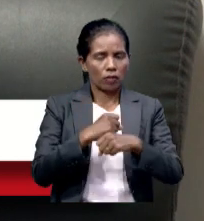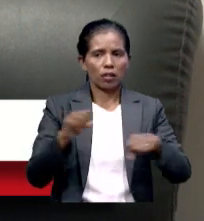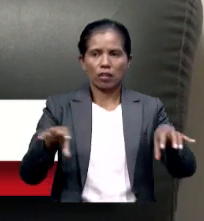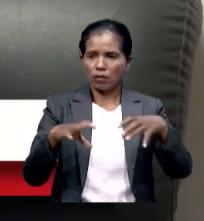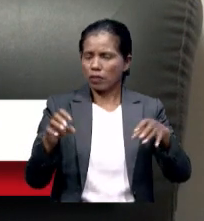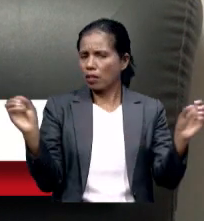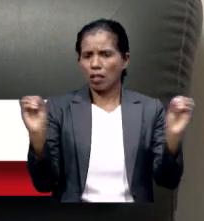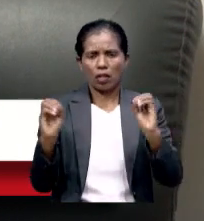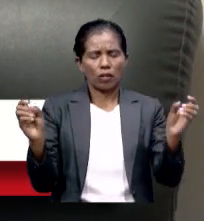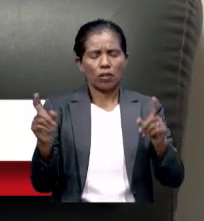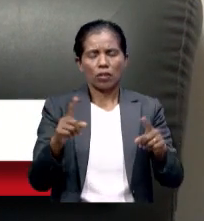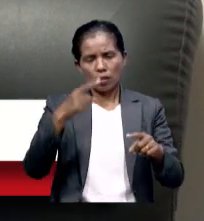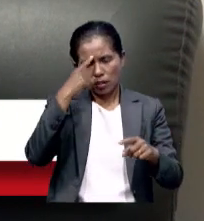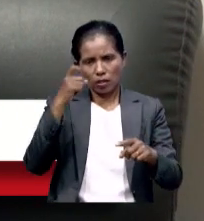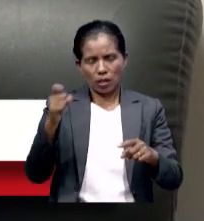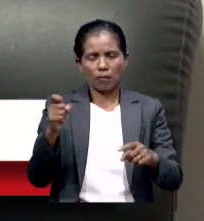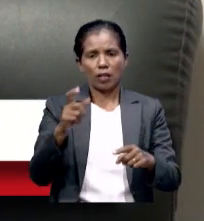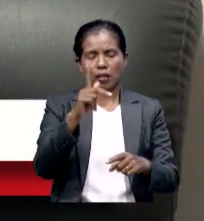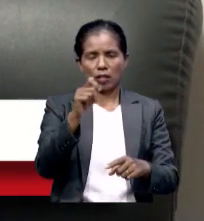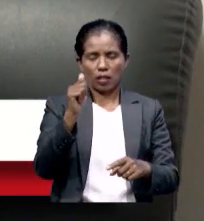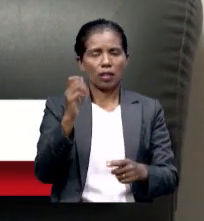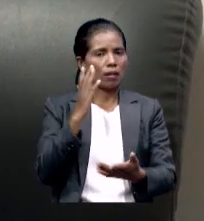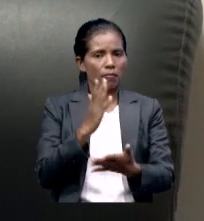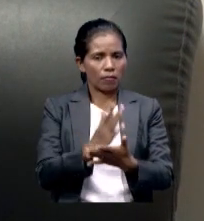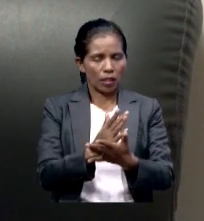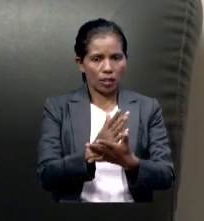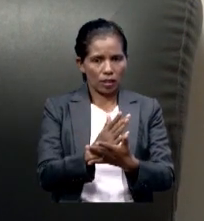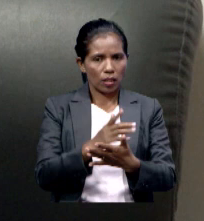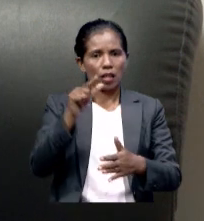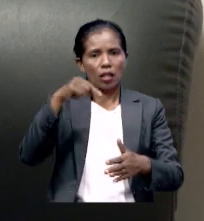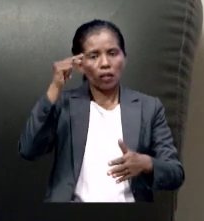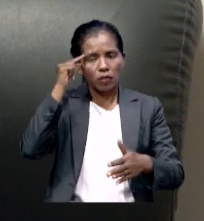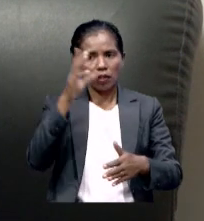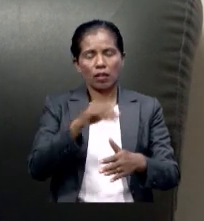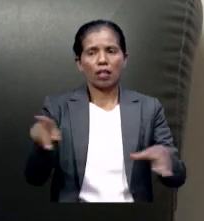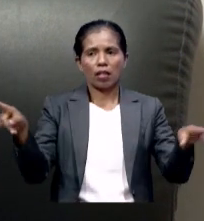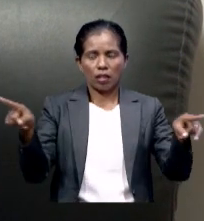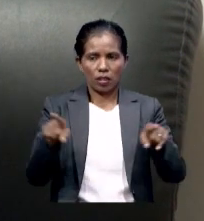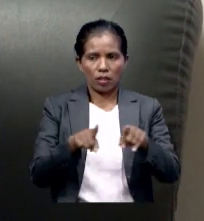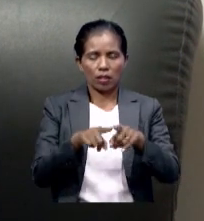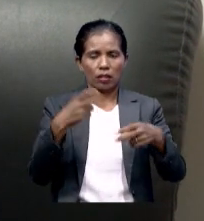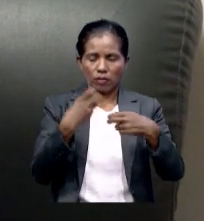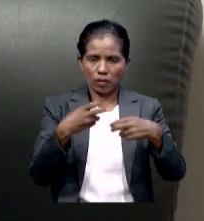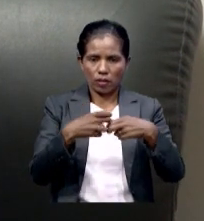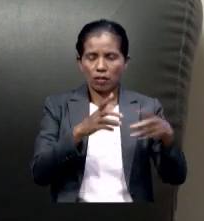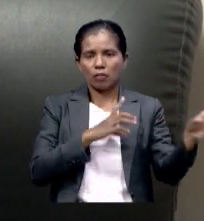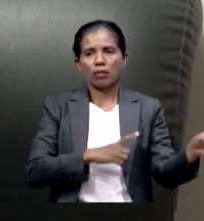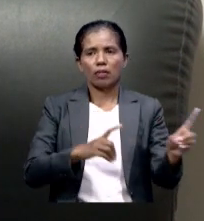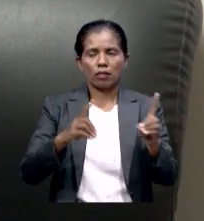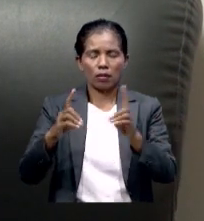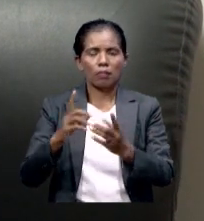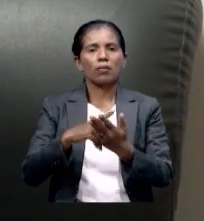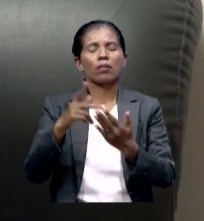ostamba lei medidas prevenção no combate corrupção ne maka sai hanesan obstáculo ba implementa programa